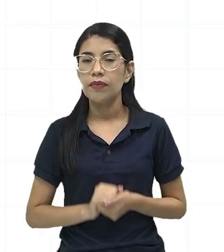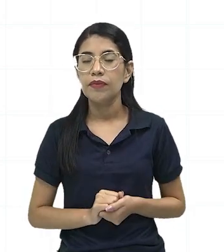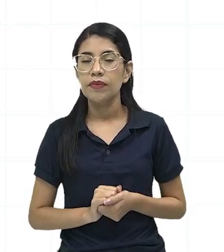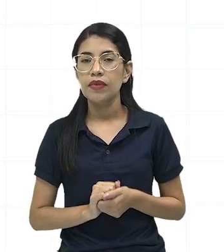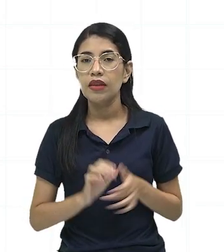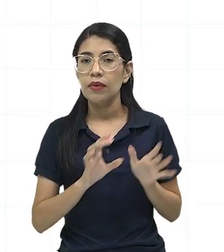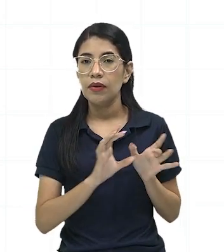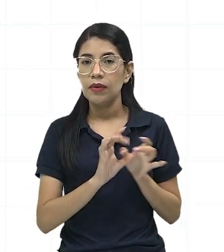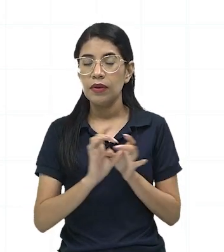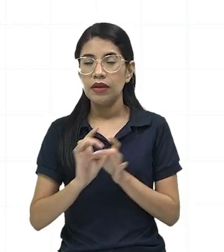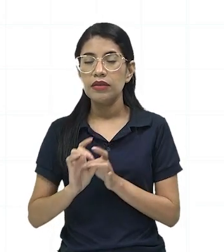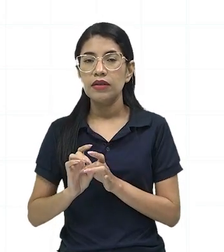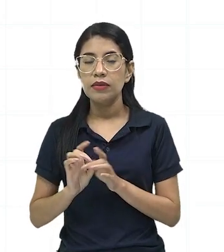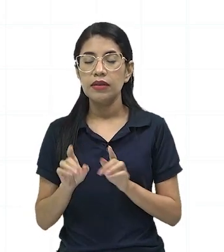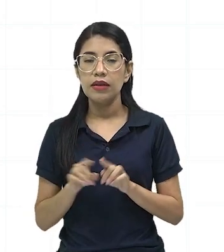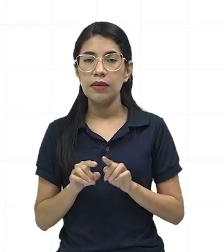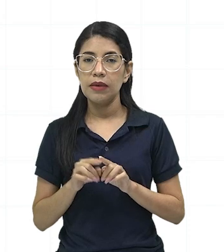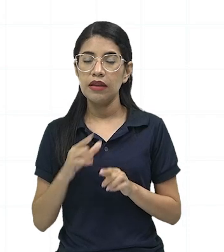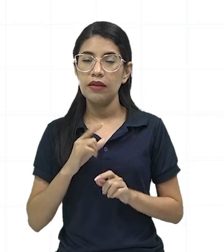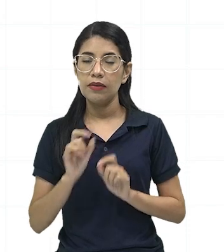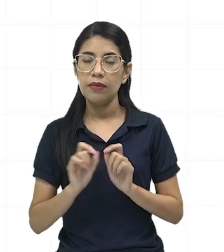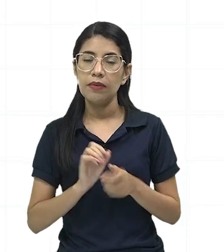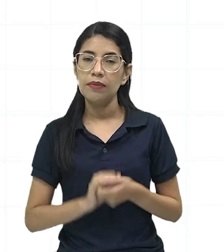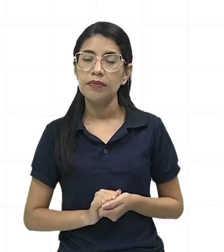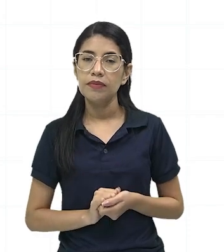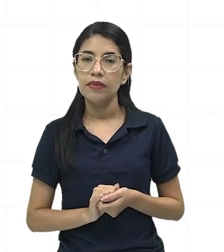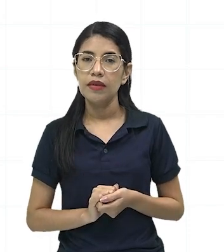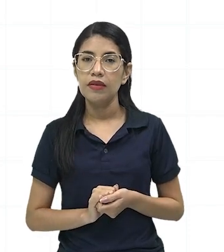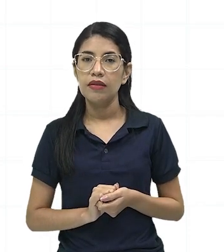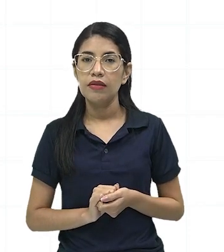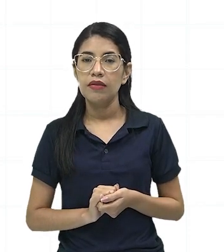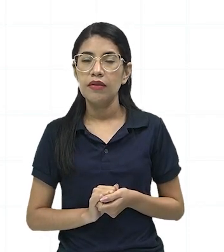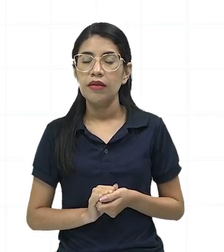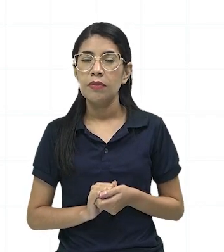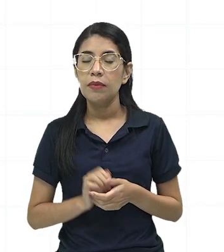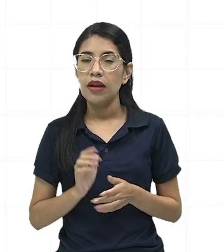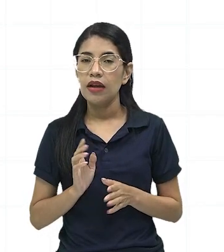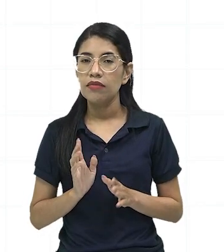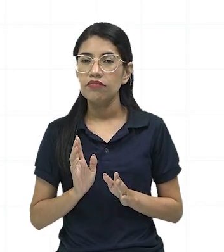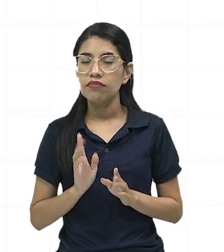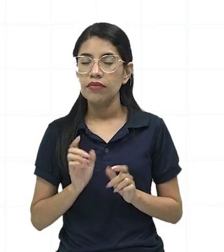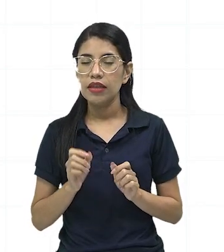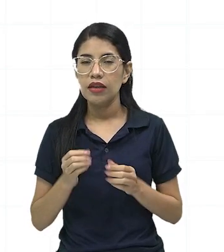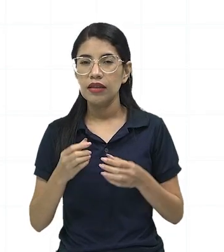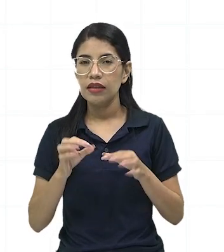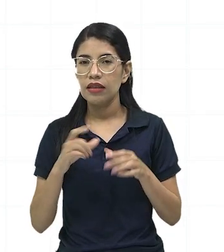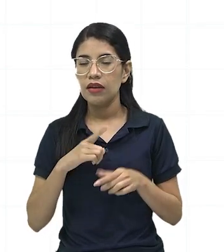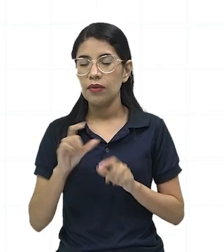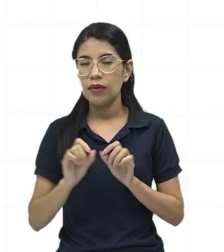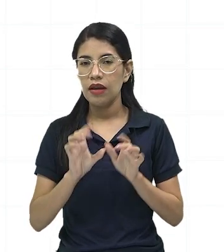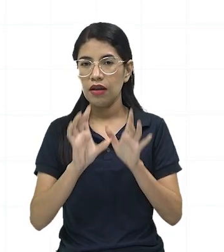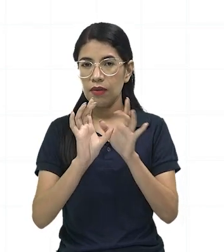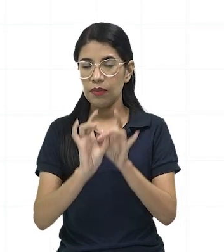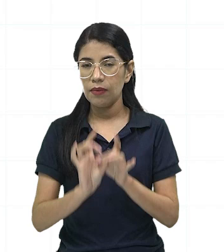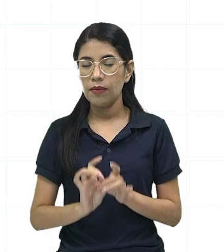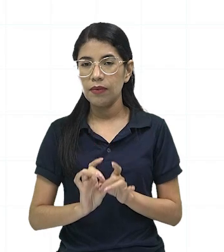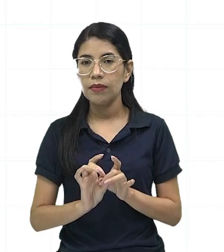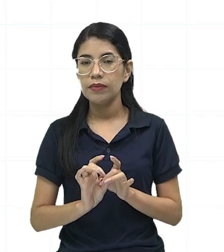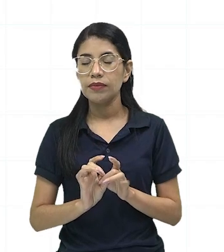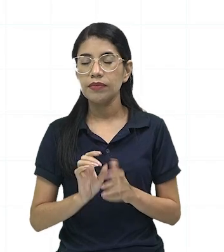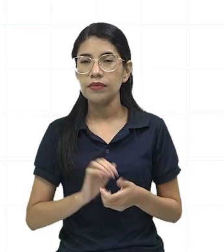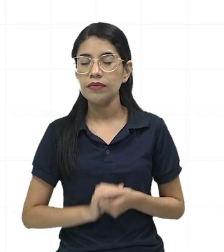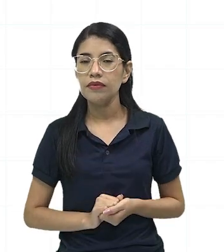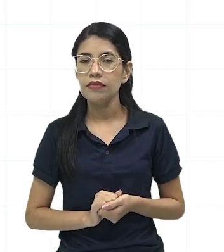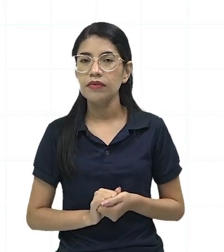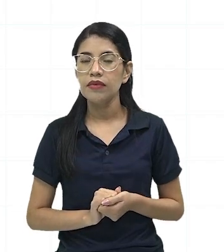é responsável por esses elementos. Tudo isso para chegar na coerência. Ali nos nossos elementos de desenvolvimento